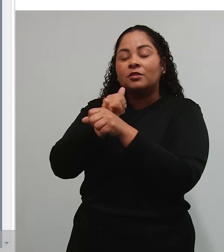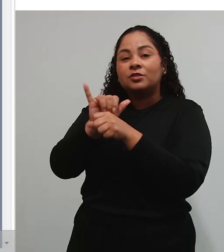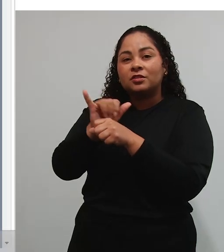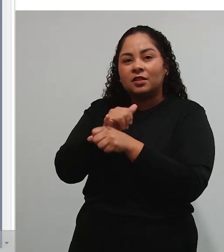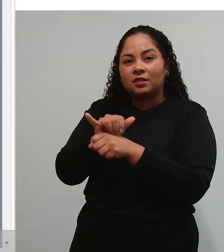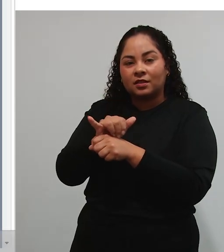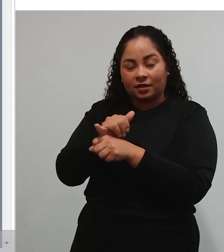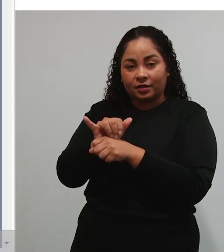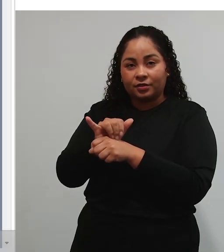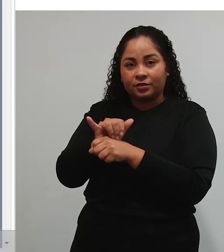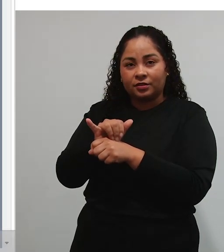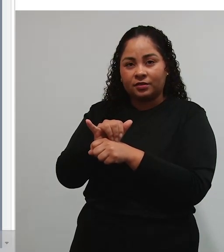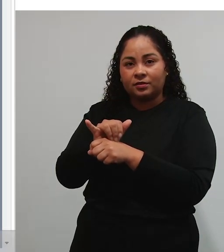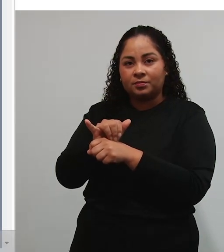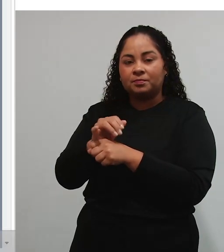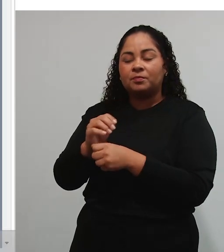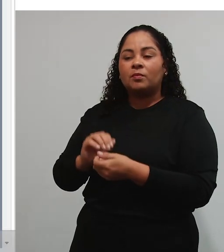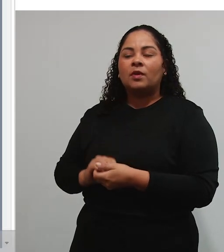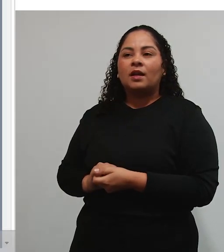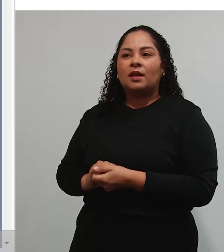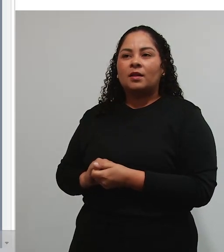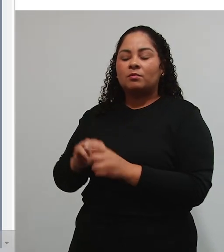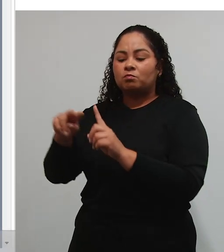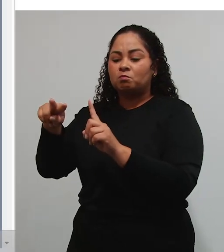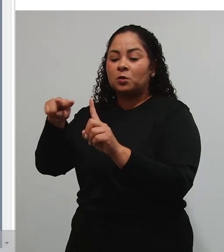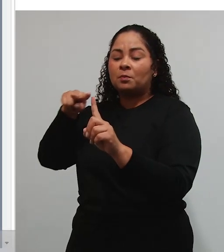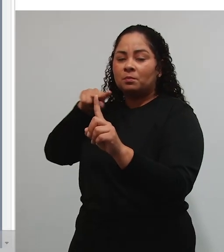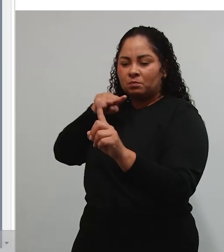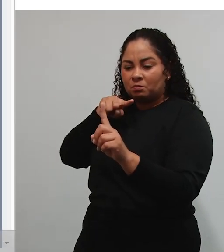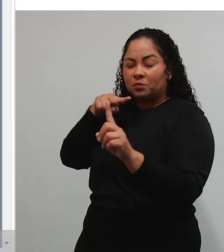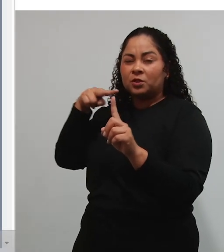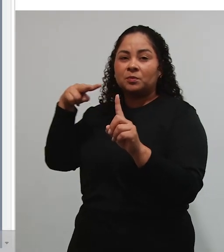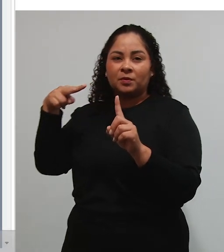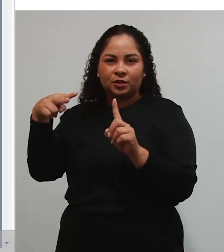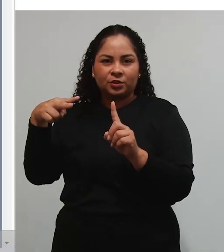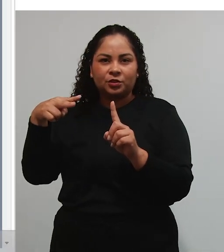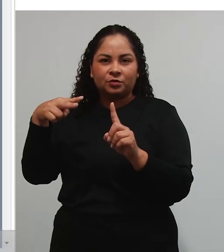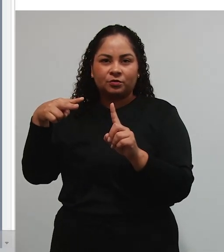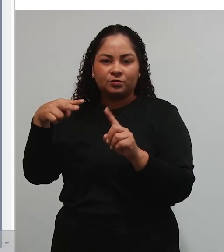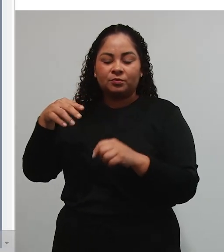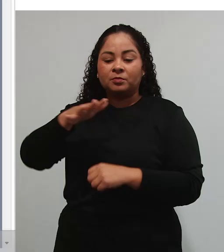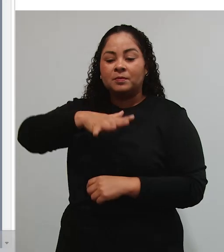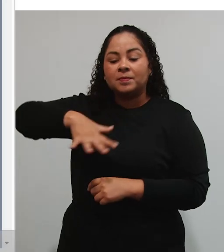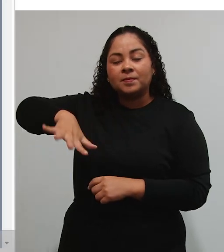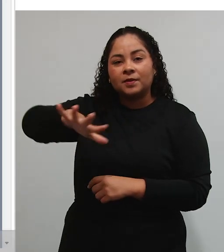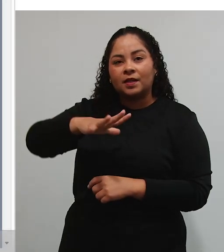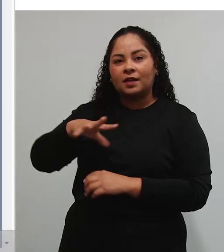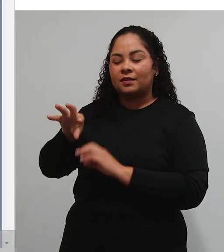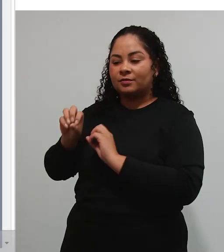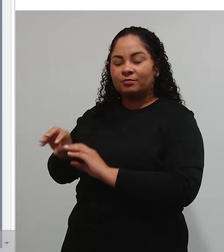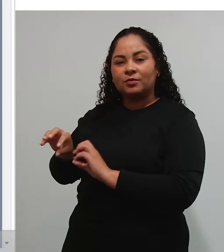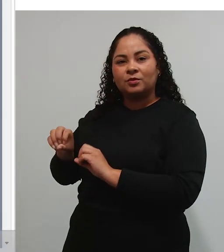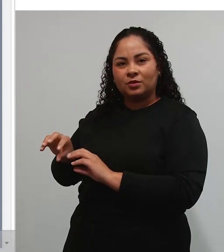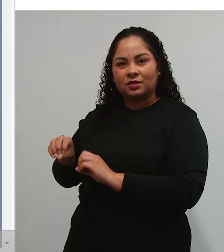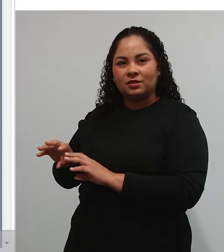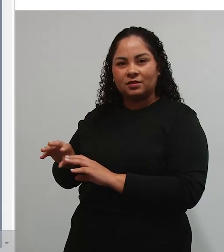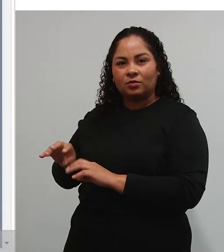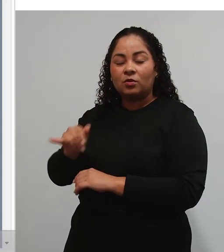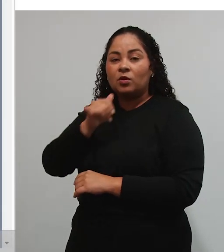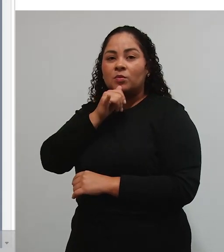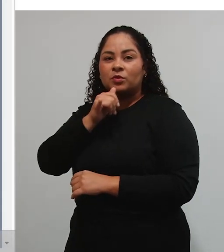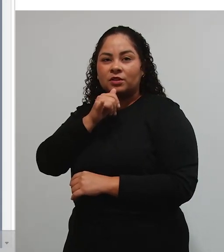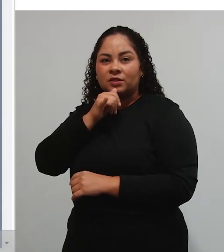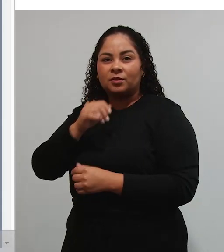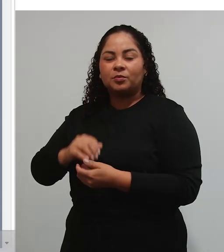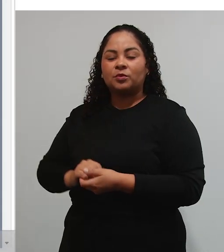ele faz a entrevista a respeito da perspectiva de Bakhtin para as pesquisas na educação. Ele vai trazer que